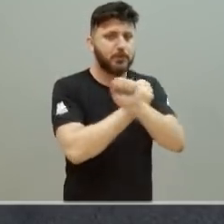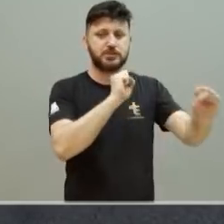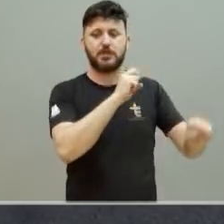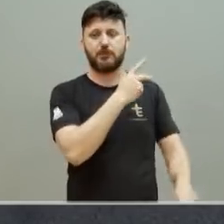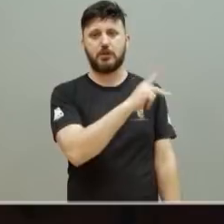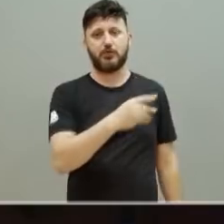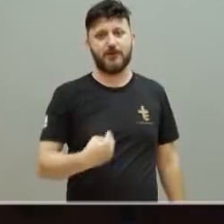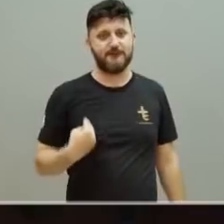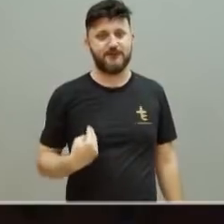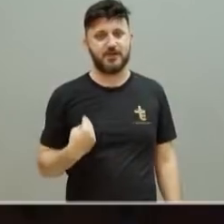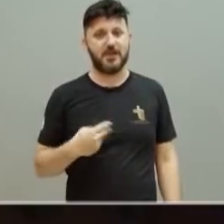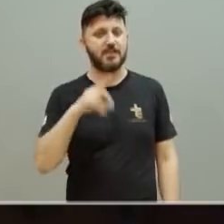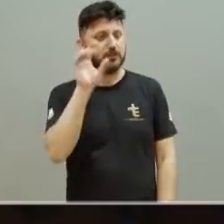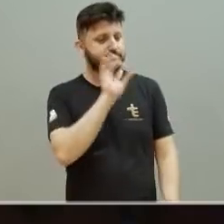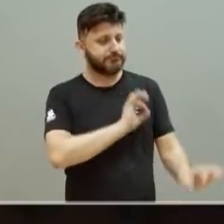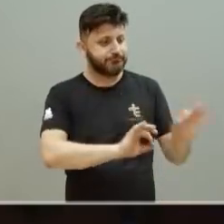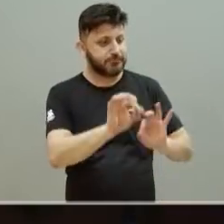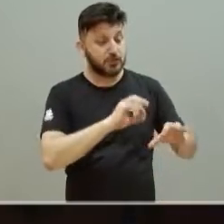Amém?